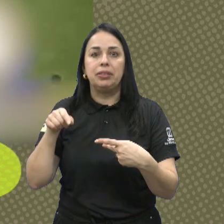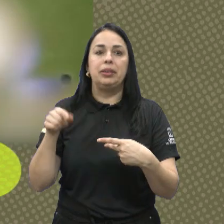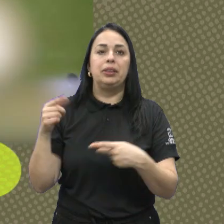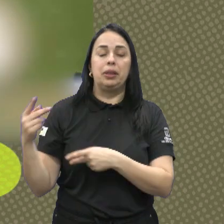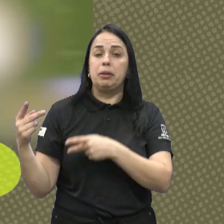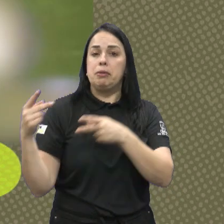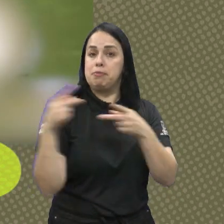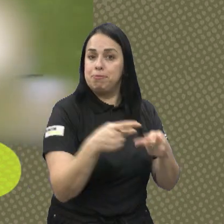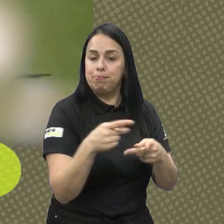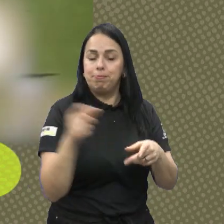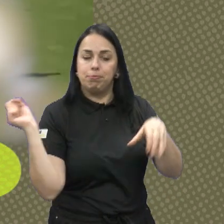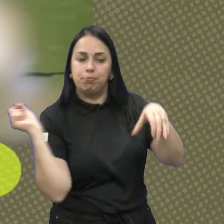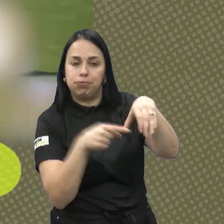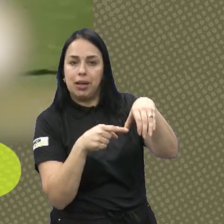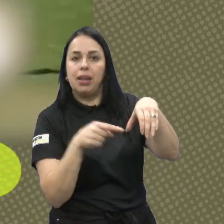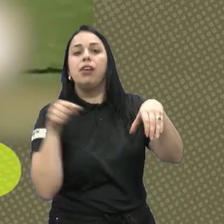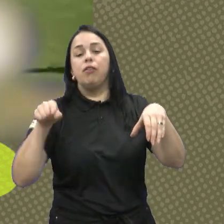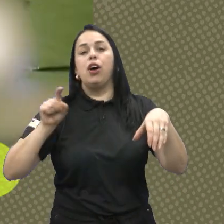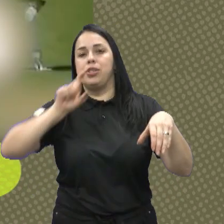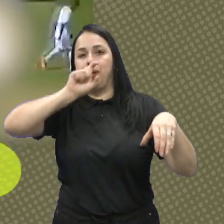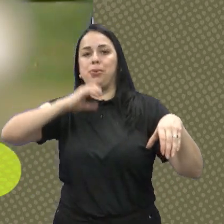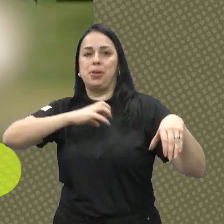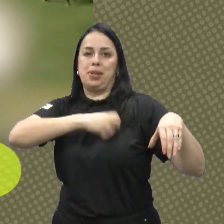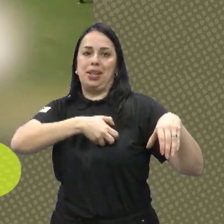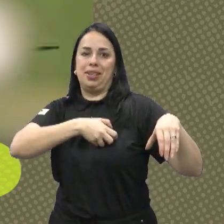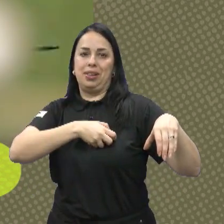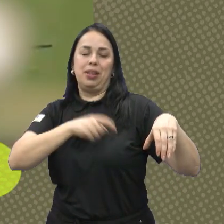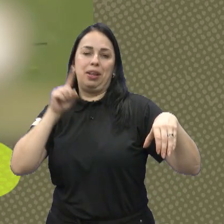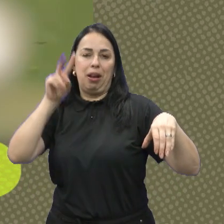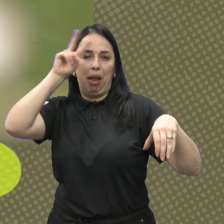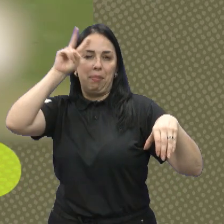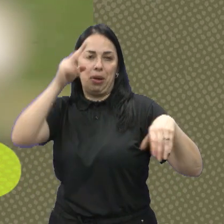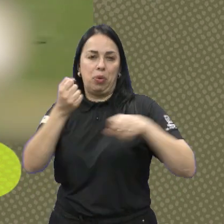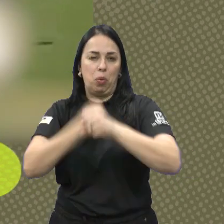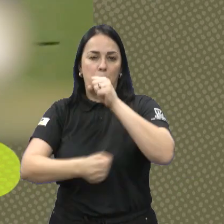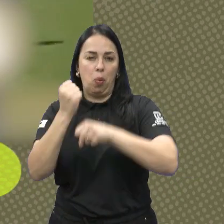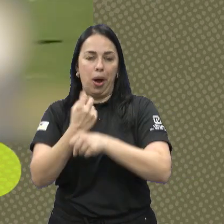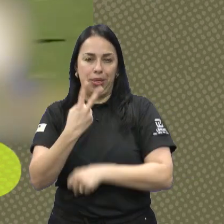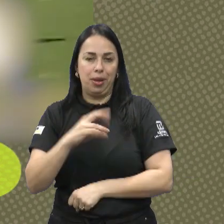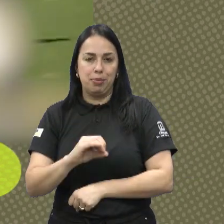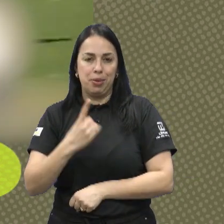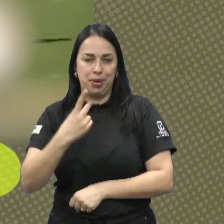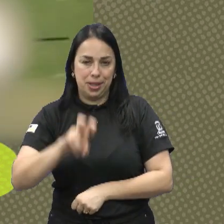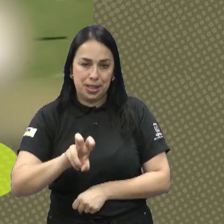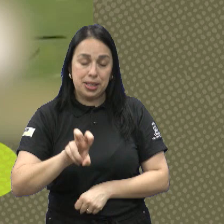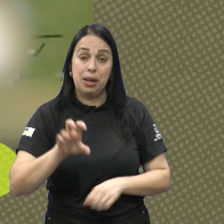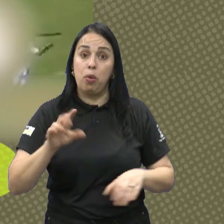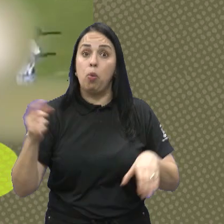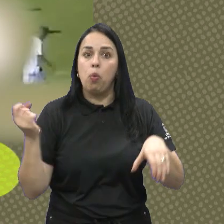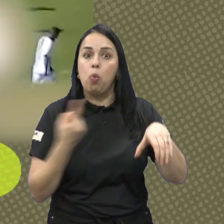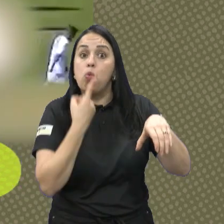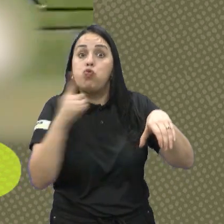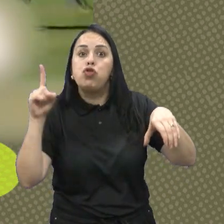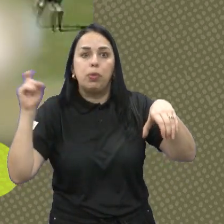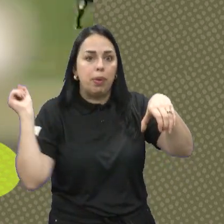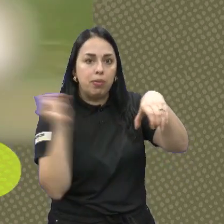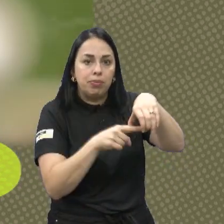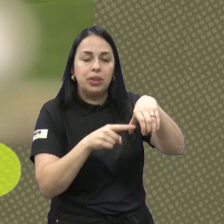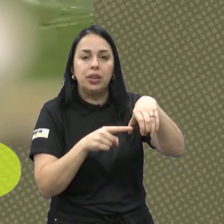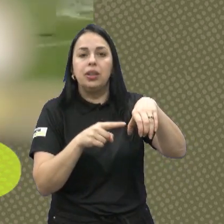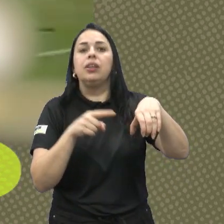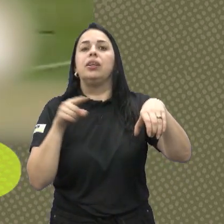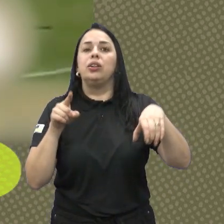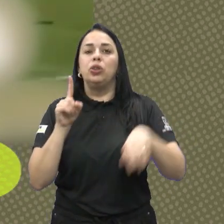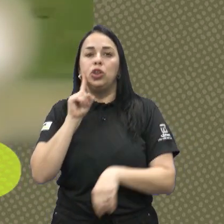casa do adversário foi o São José, justamente naquele jogo de 2015 que eu disse agora há pouco. E essa partida foi realizada no dia 22